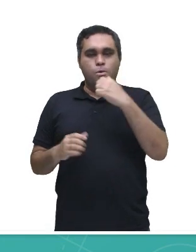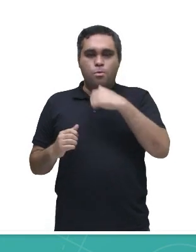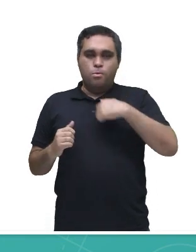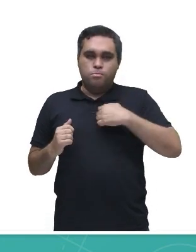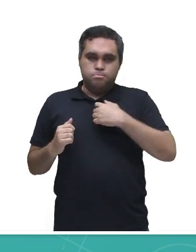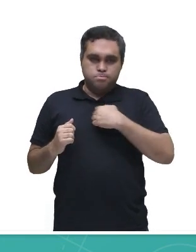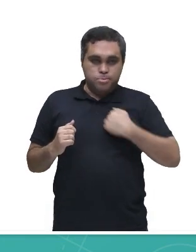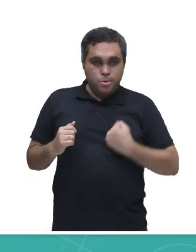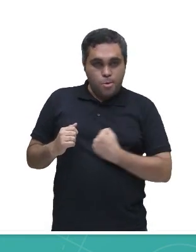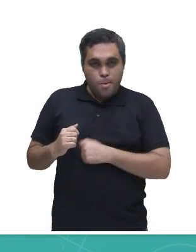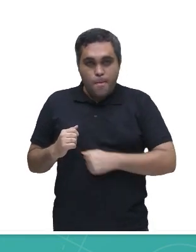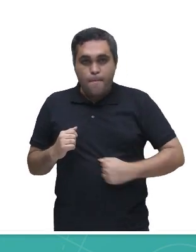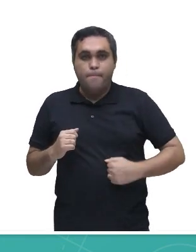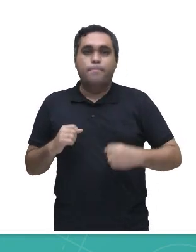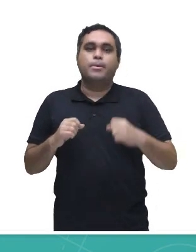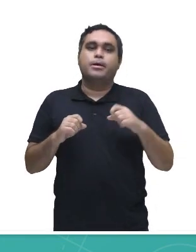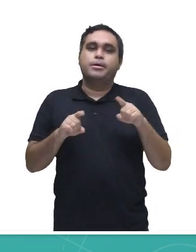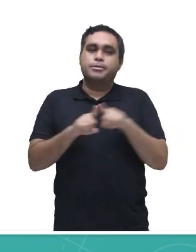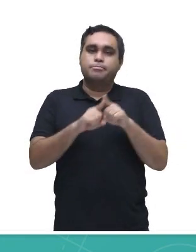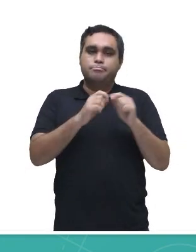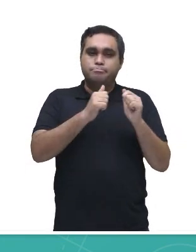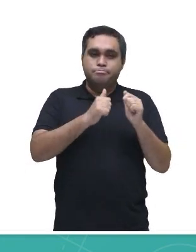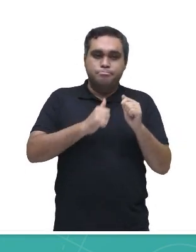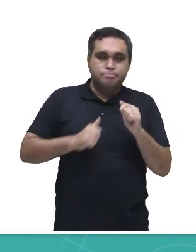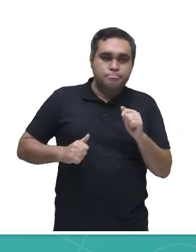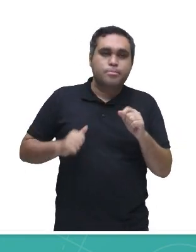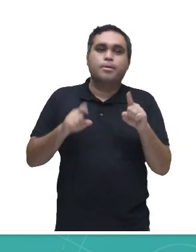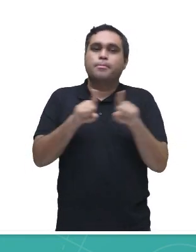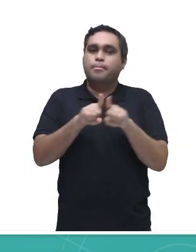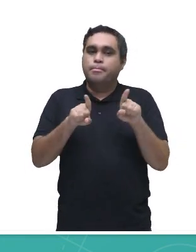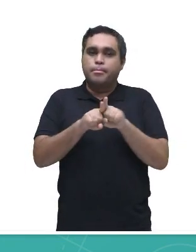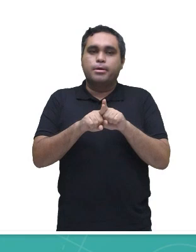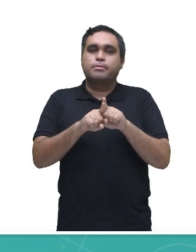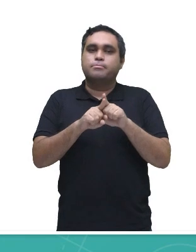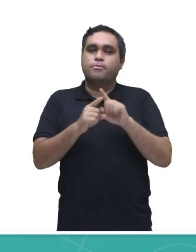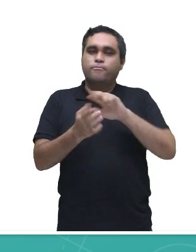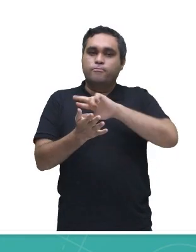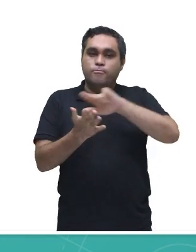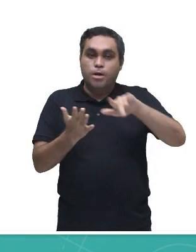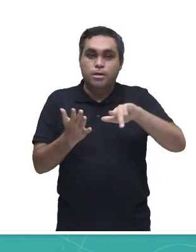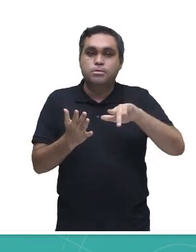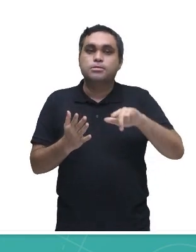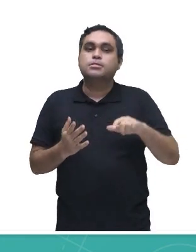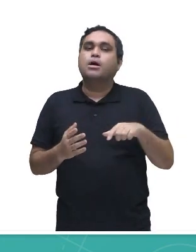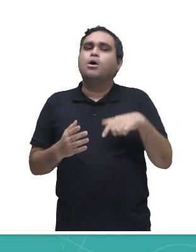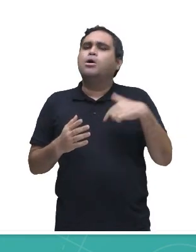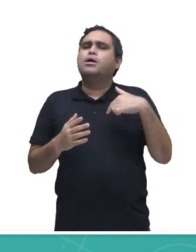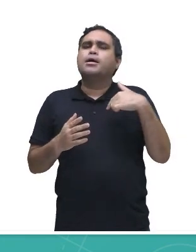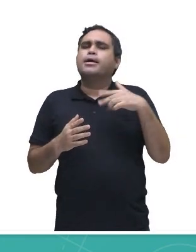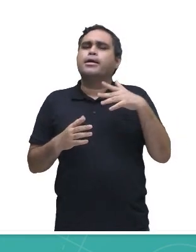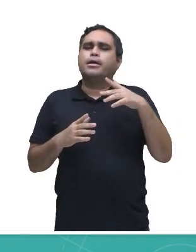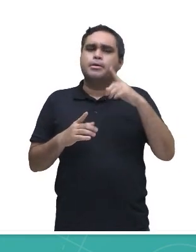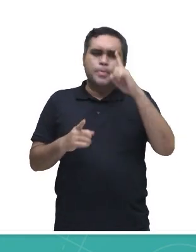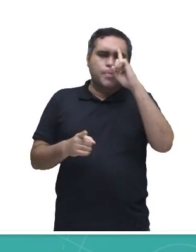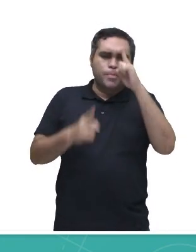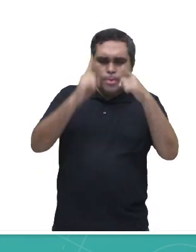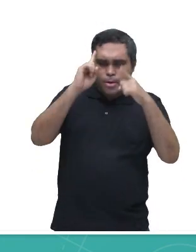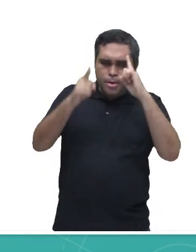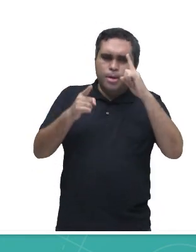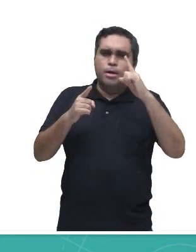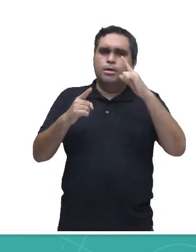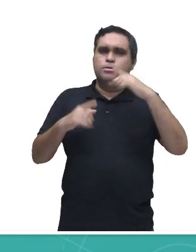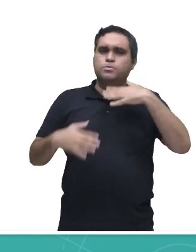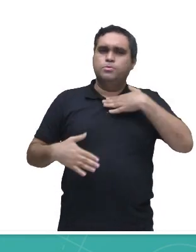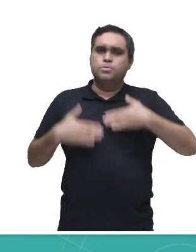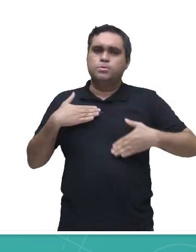excreção e etc. Tá? E quem faz essas atividades dentro da célula? Então, essas atividades acontecem